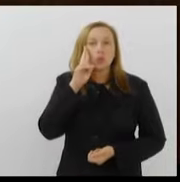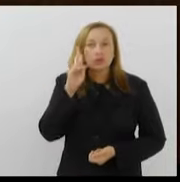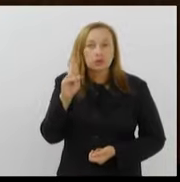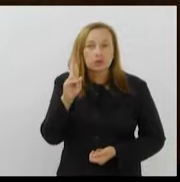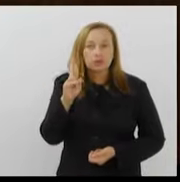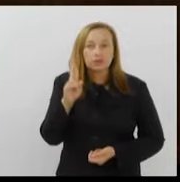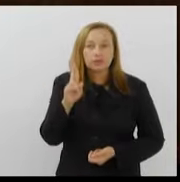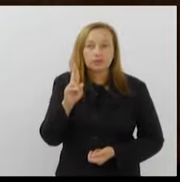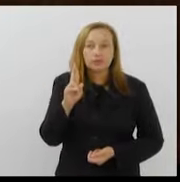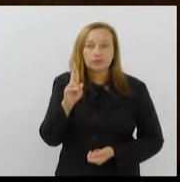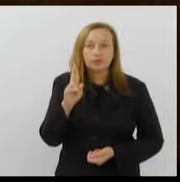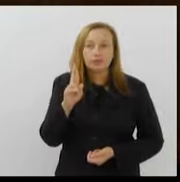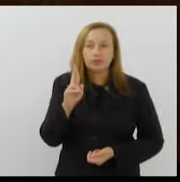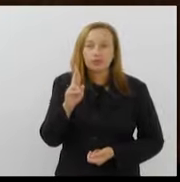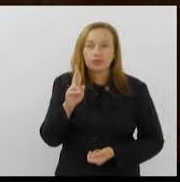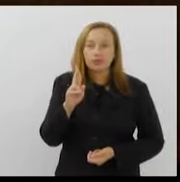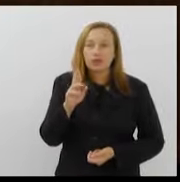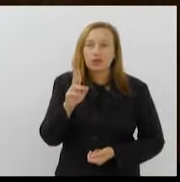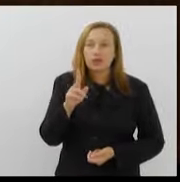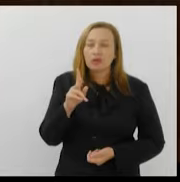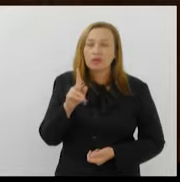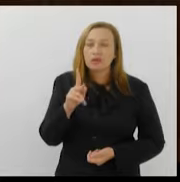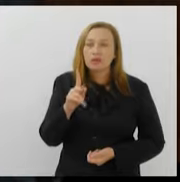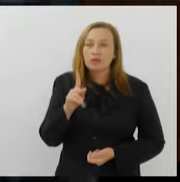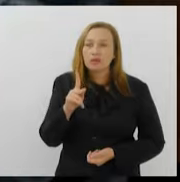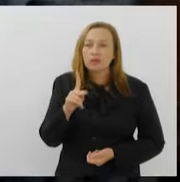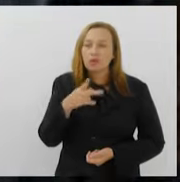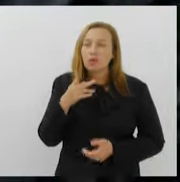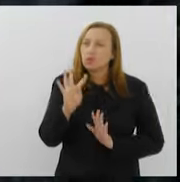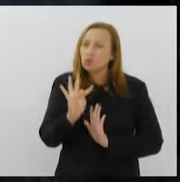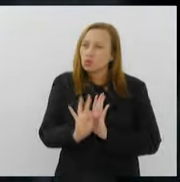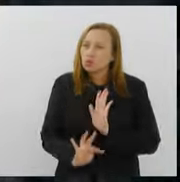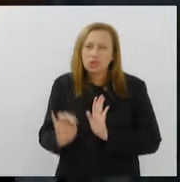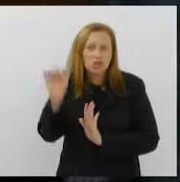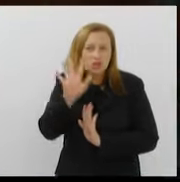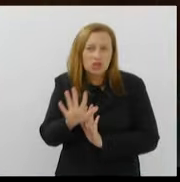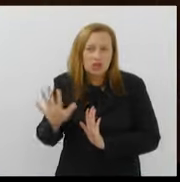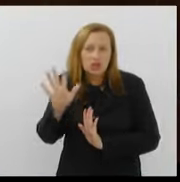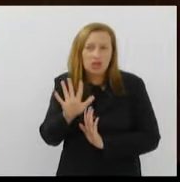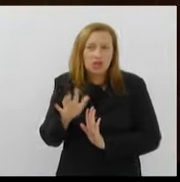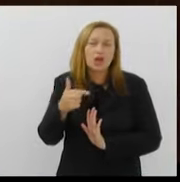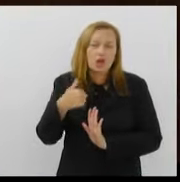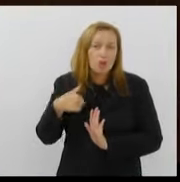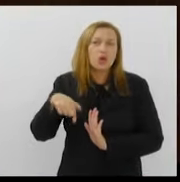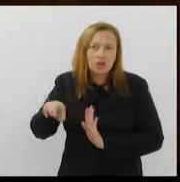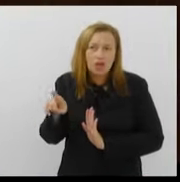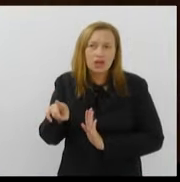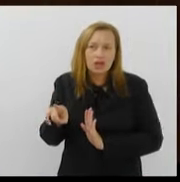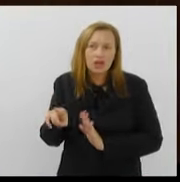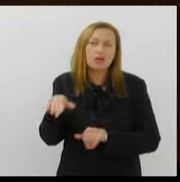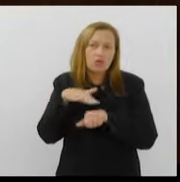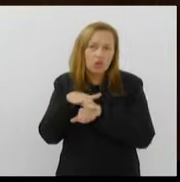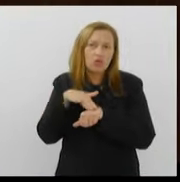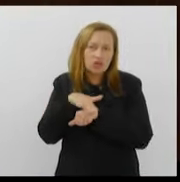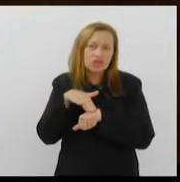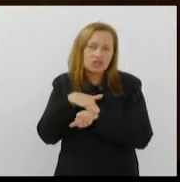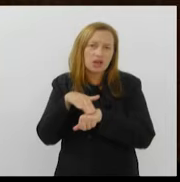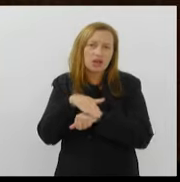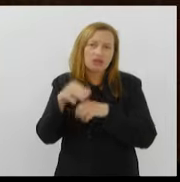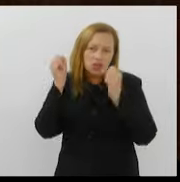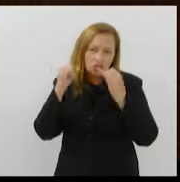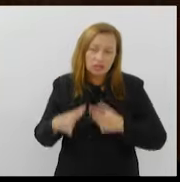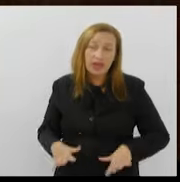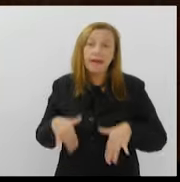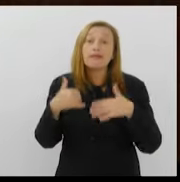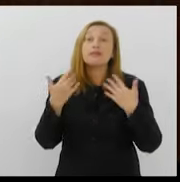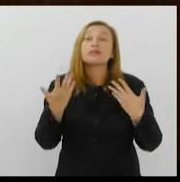não obstante não ser secretário, mas o texto geral é dizendo, olha, virei para conversar, dar as explicações.